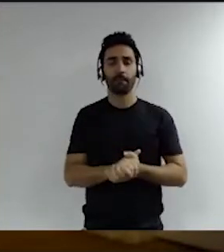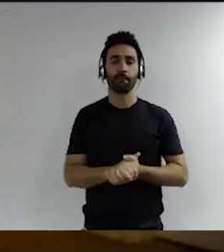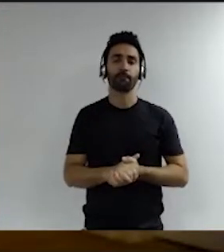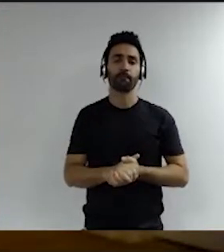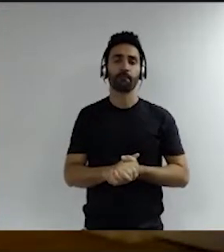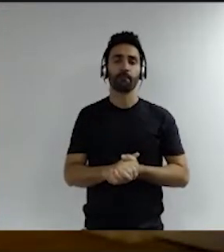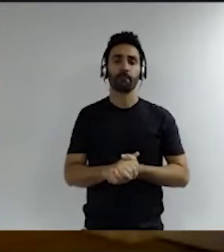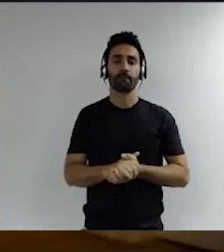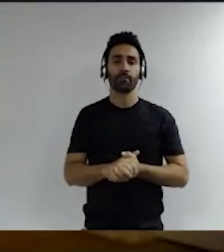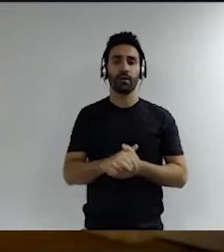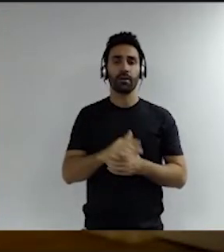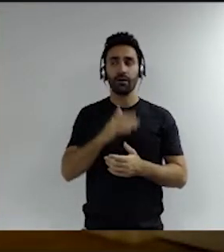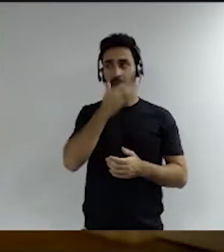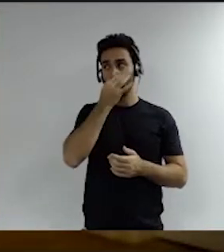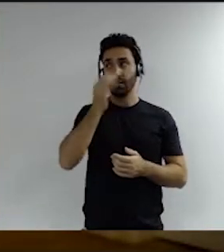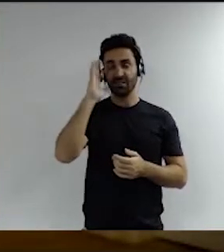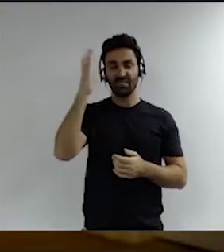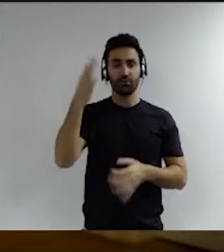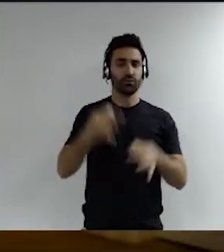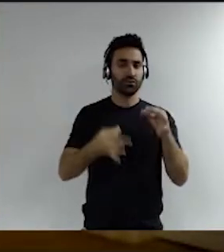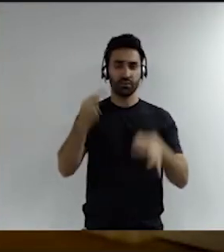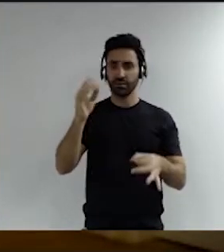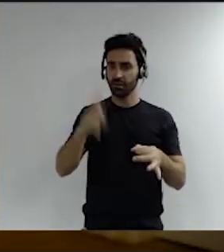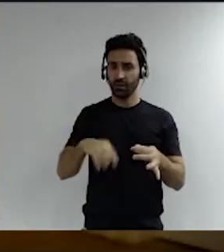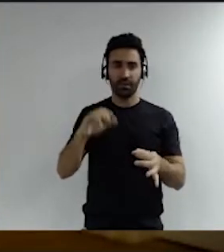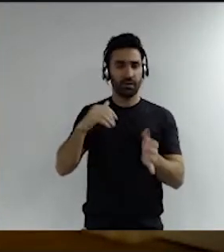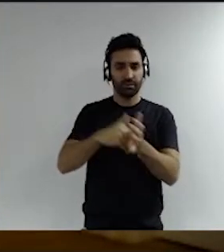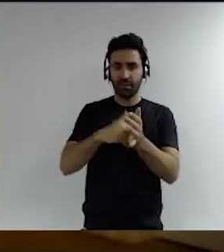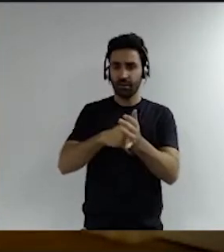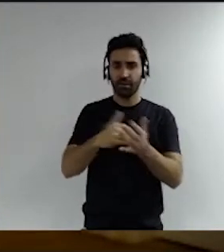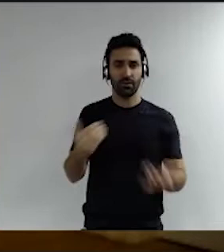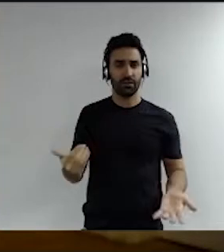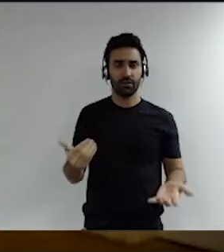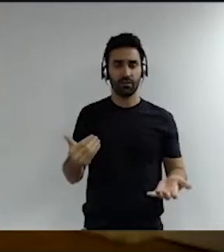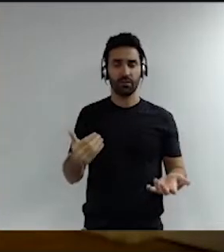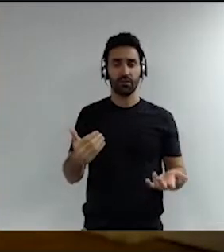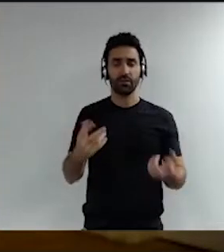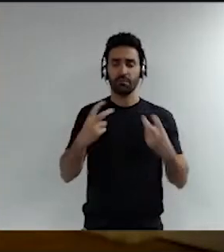deliberação dos magistrados é secreta. A corte se reúne,